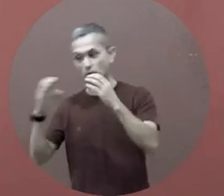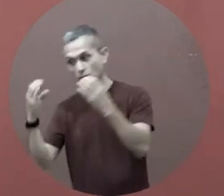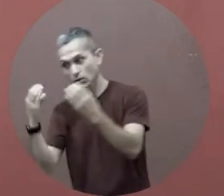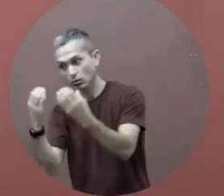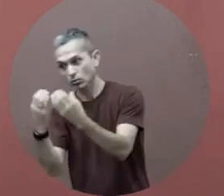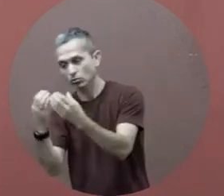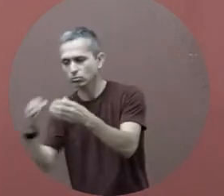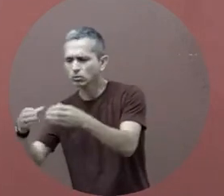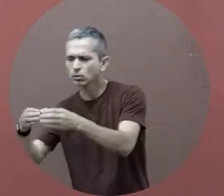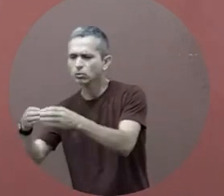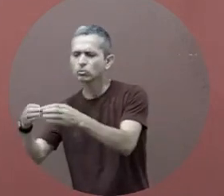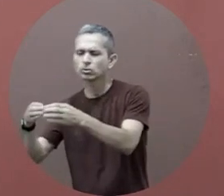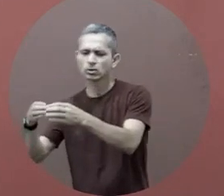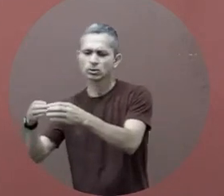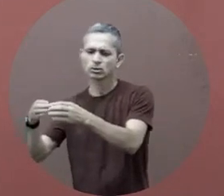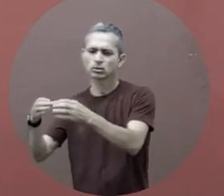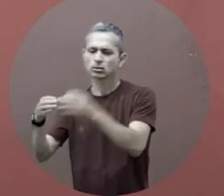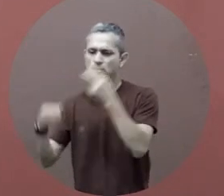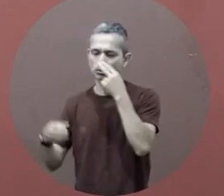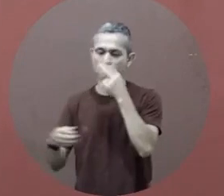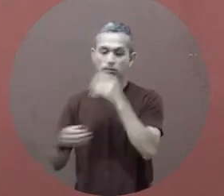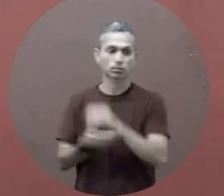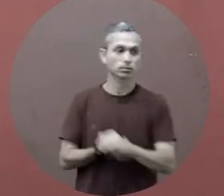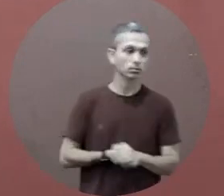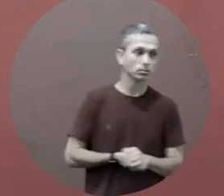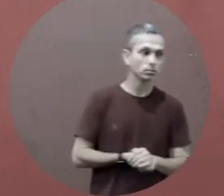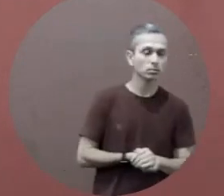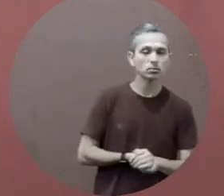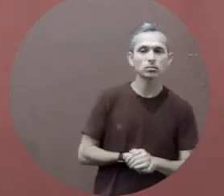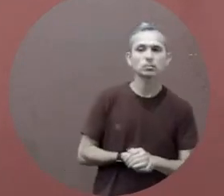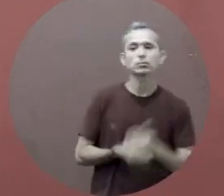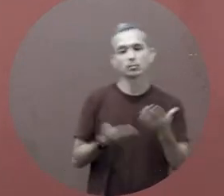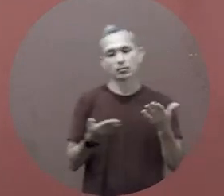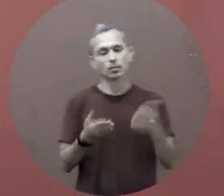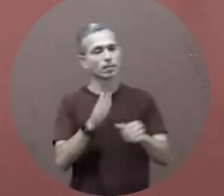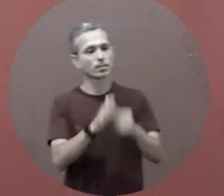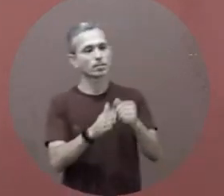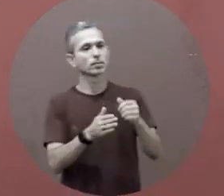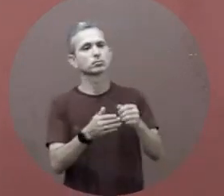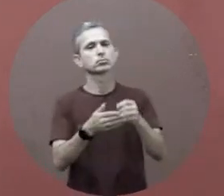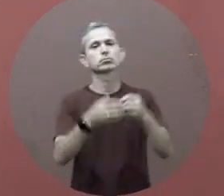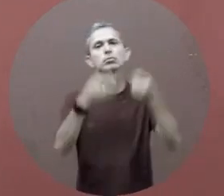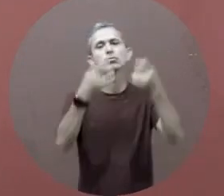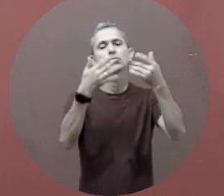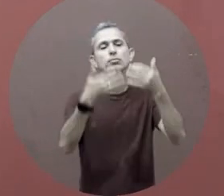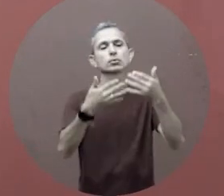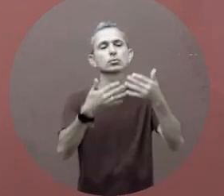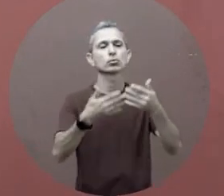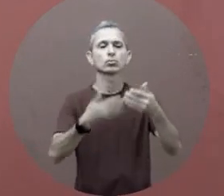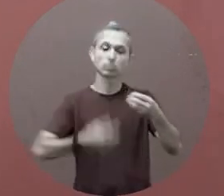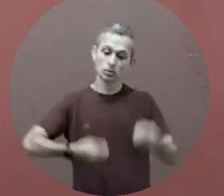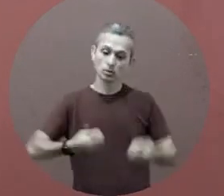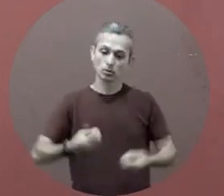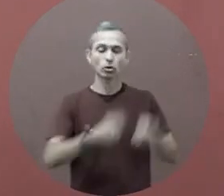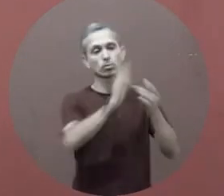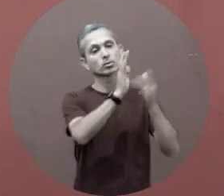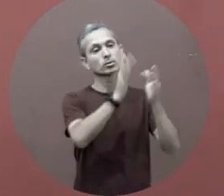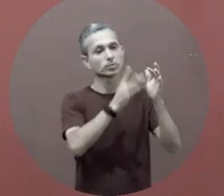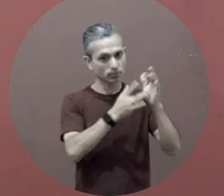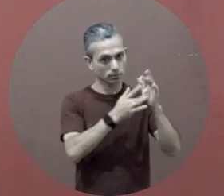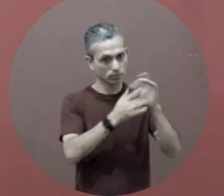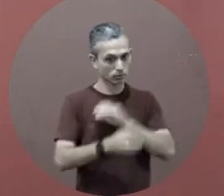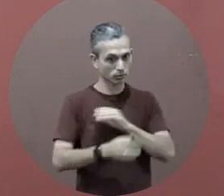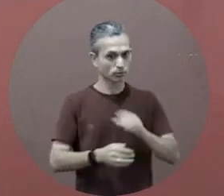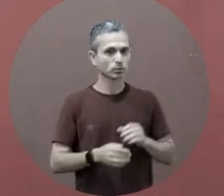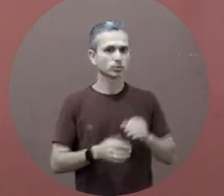Olha o que ele diz. Depois que ele falou a respeito da obra de Jesus, da grandiosa obra de Cristo, de que Cristo se tornou o nosso